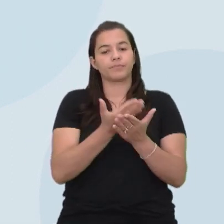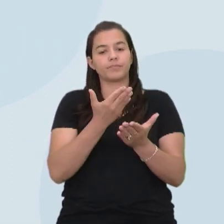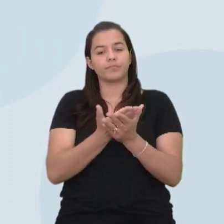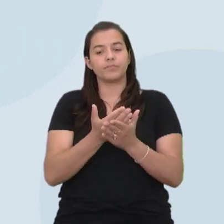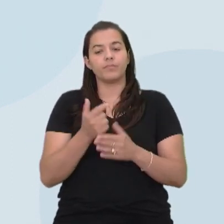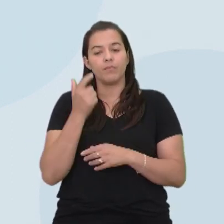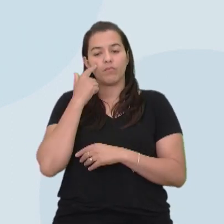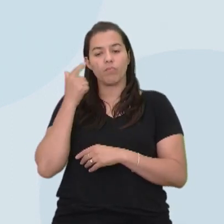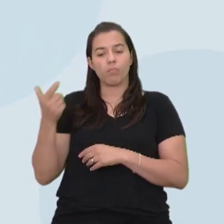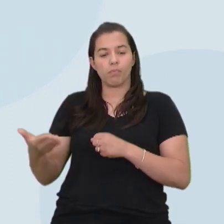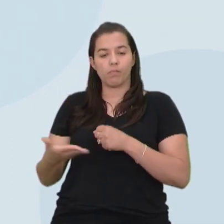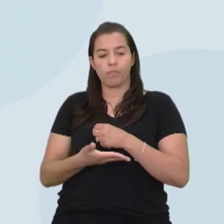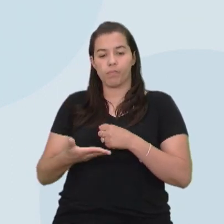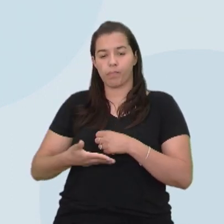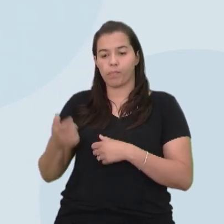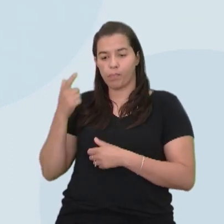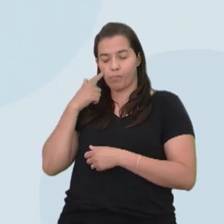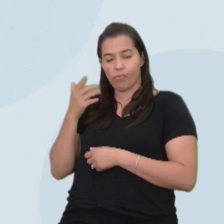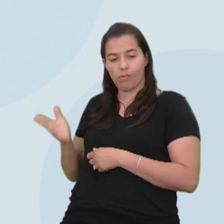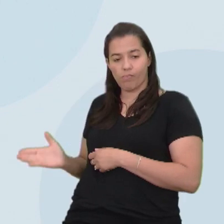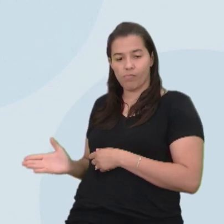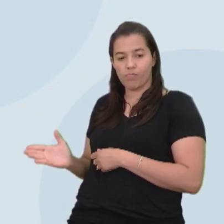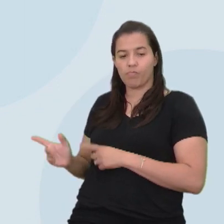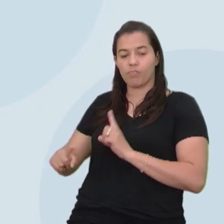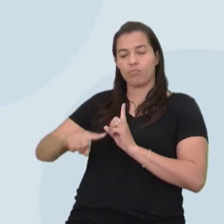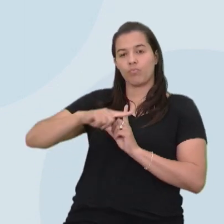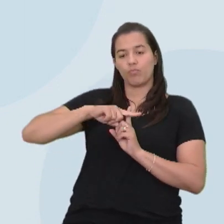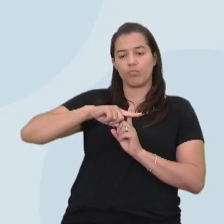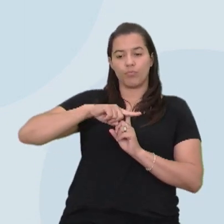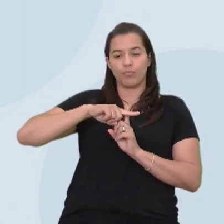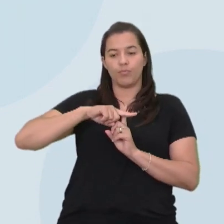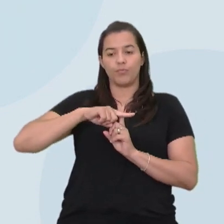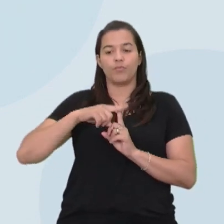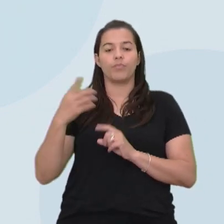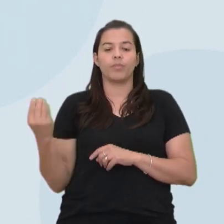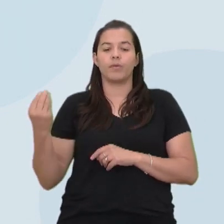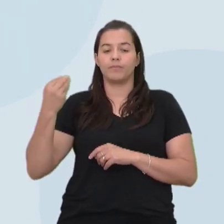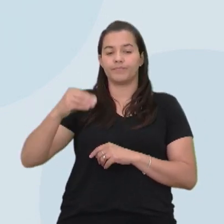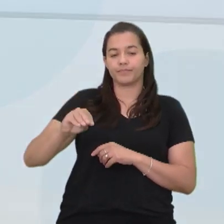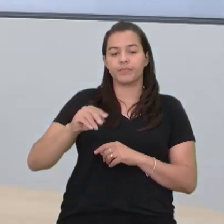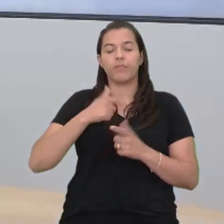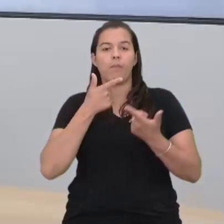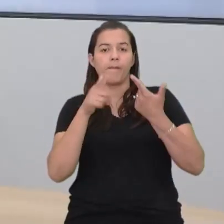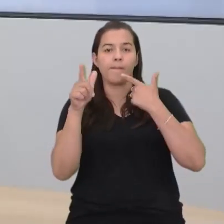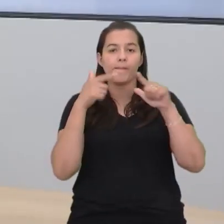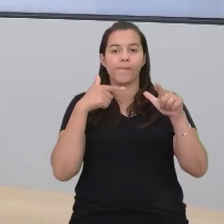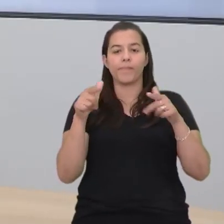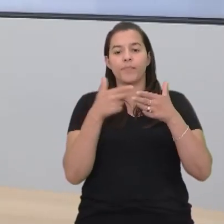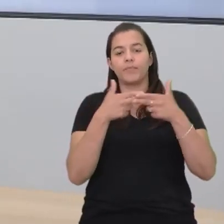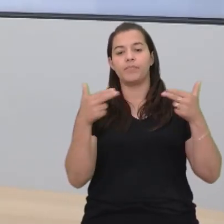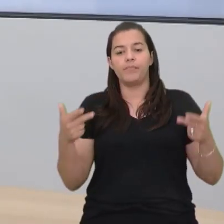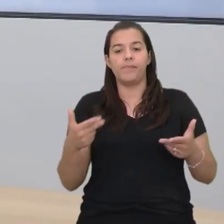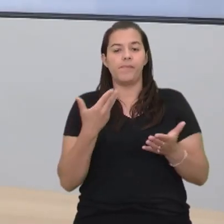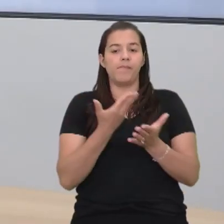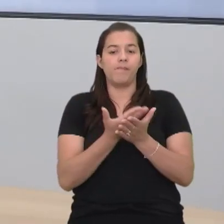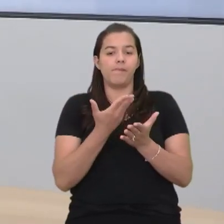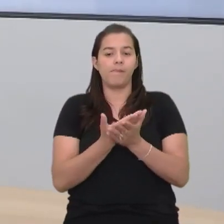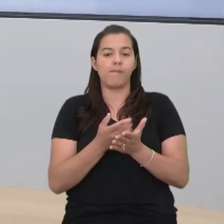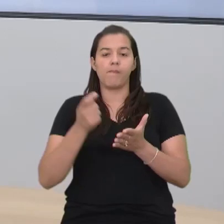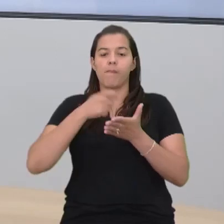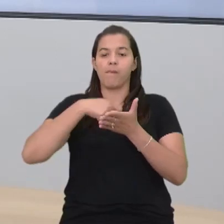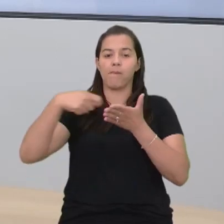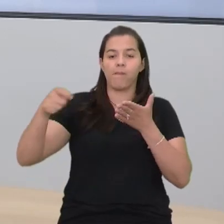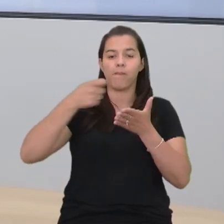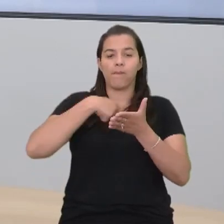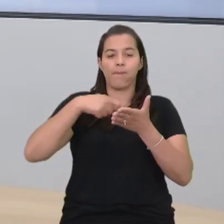esquerdo, ó, embaixo da tela, tem um sinalzinho de mais que você pode adicionar umas outras opções. Então tem uma aula aí que eu vou usar a caneta